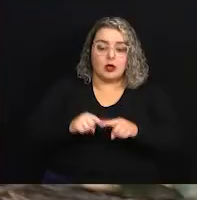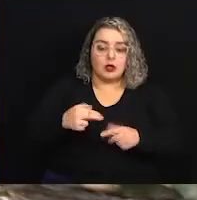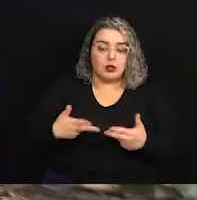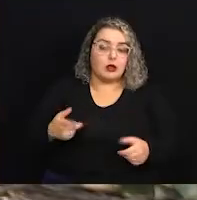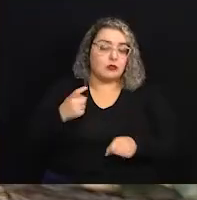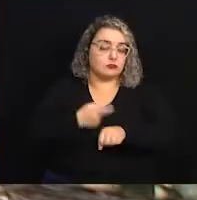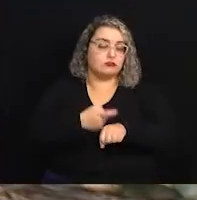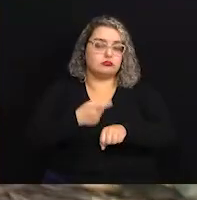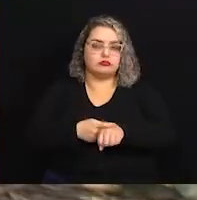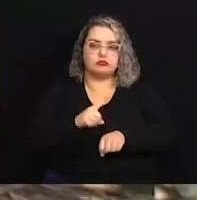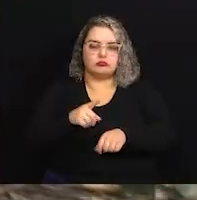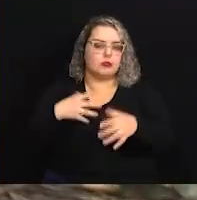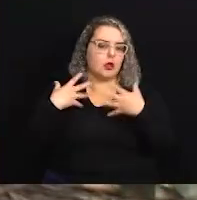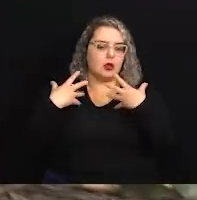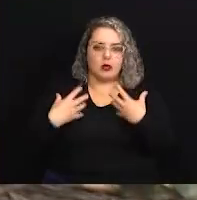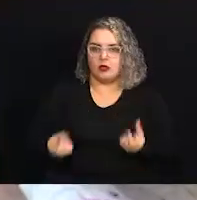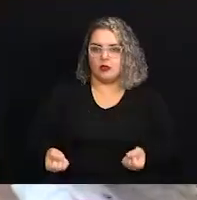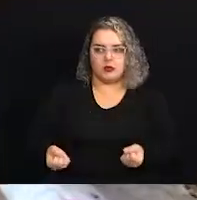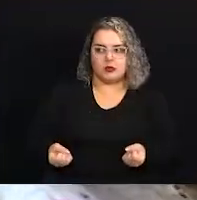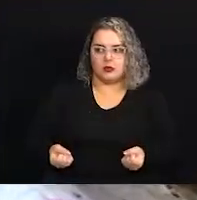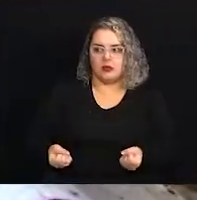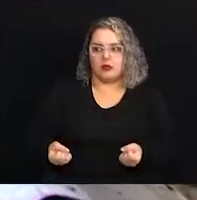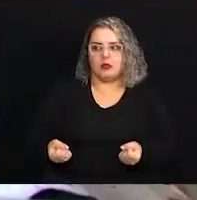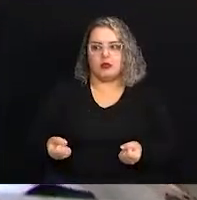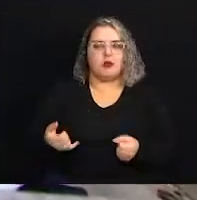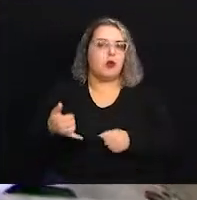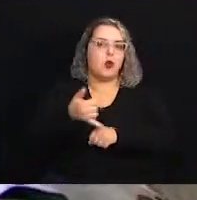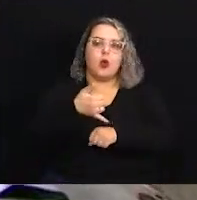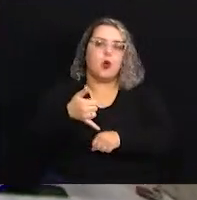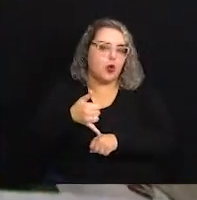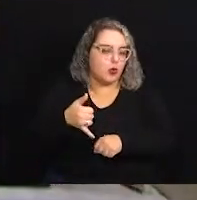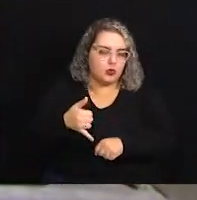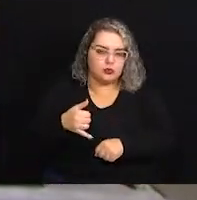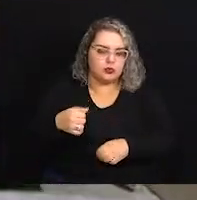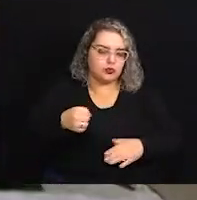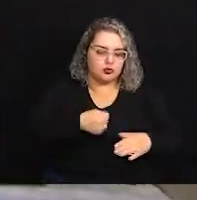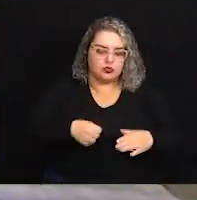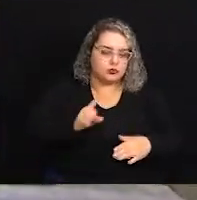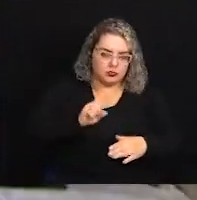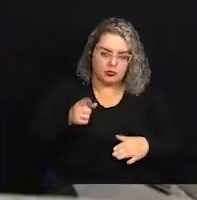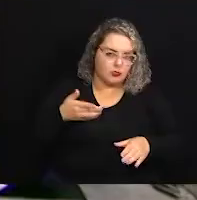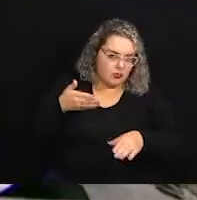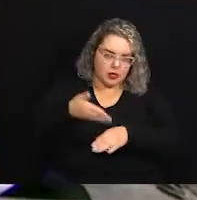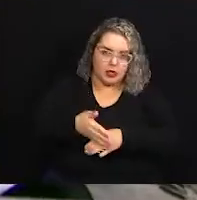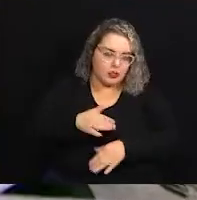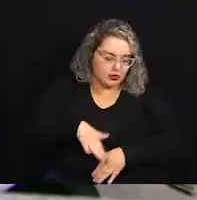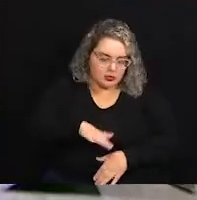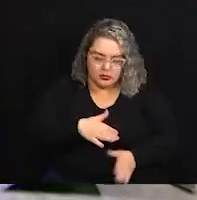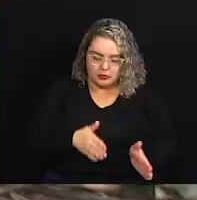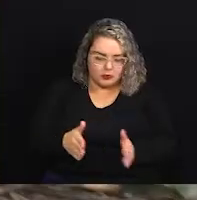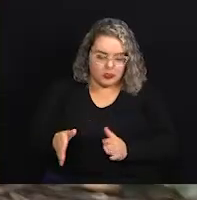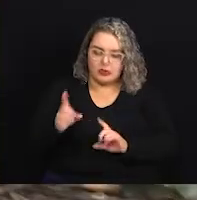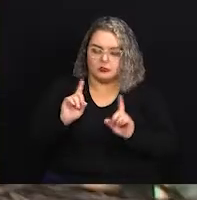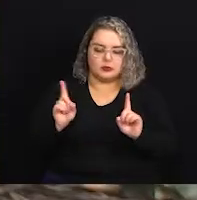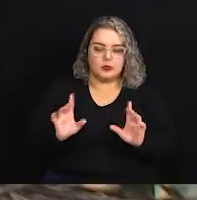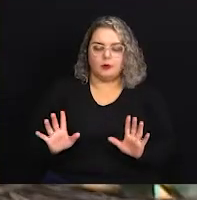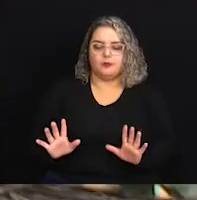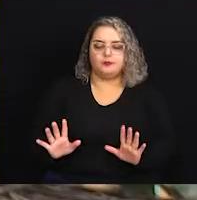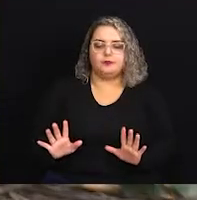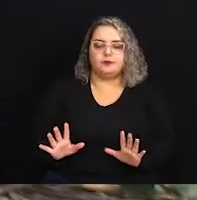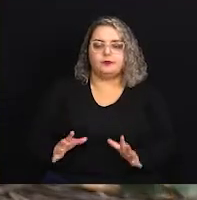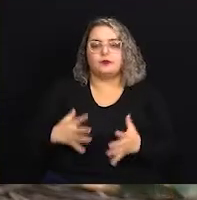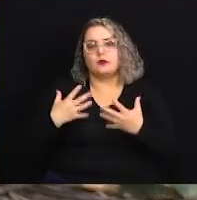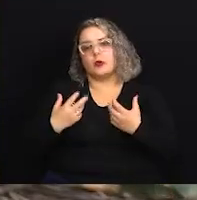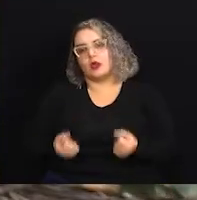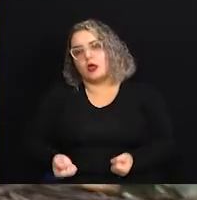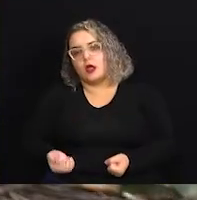material sólido, né? A gente não recebe aqui a parte úmida, né? Óleo de cozinha, por exemplo, não entra nesse processo. Então a